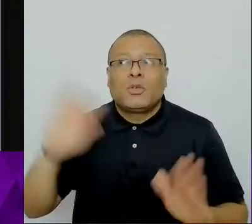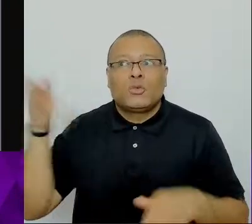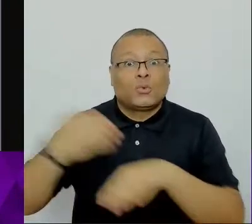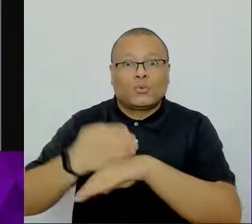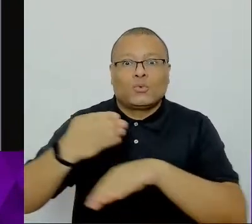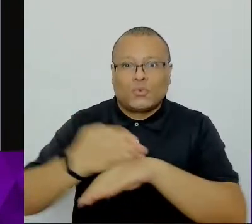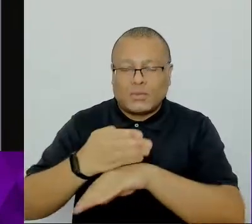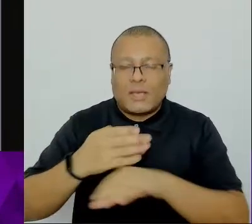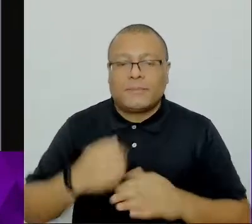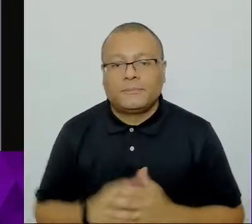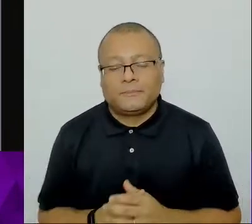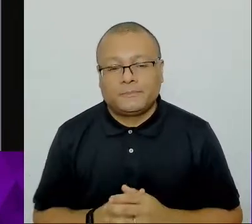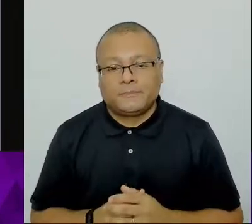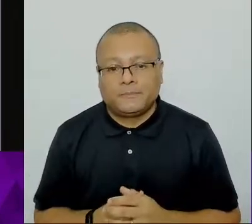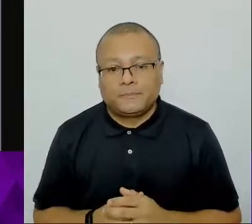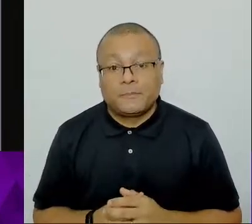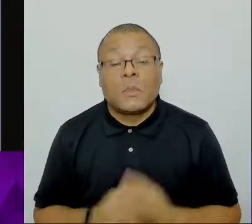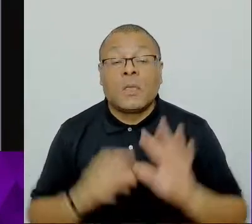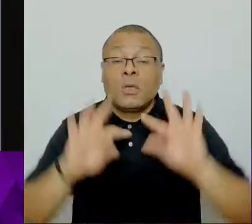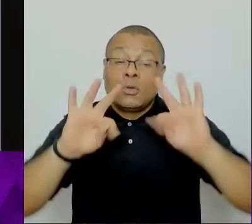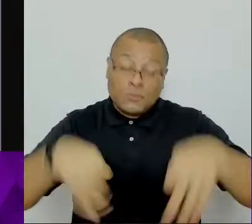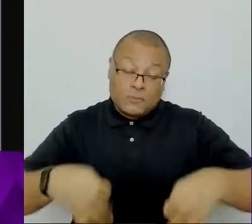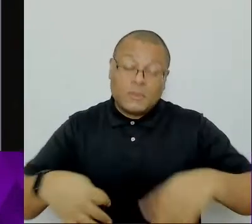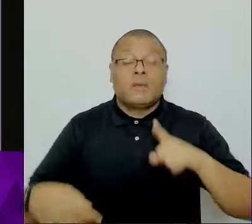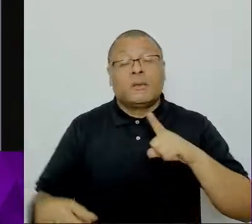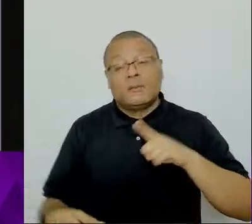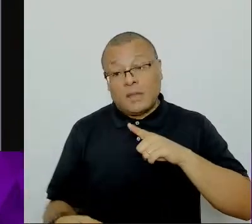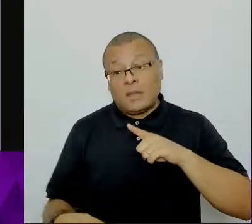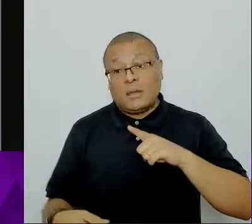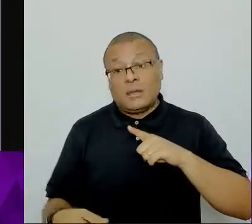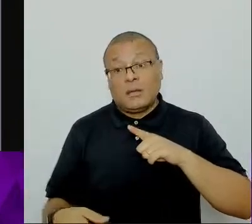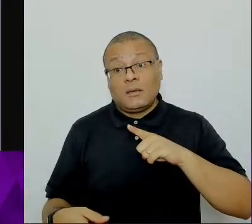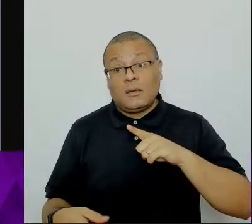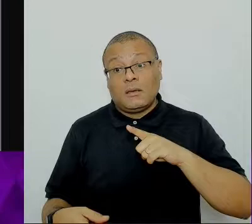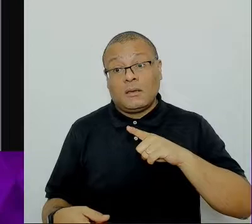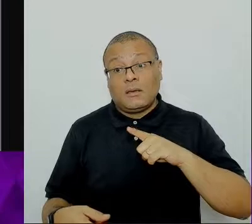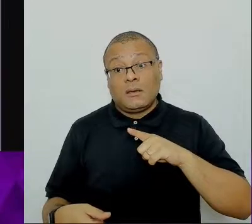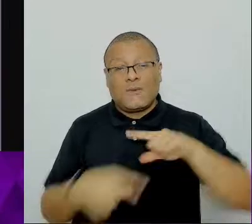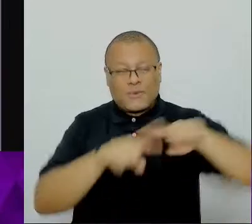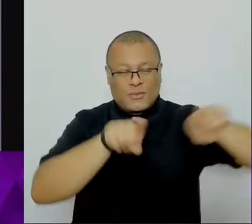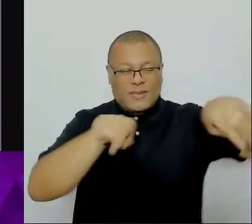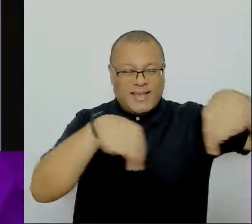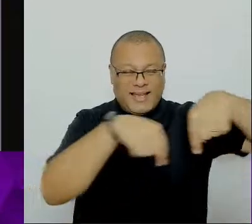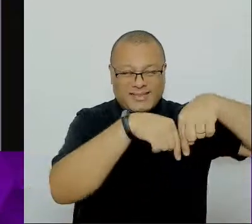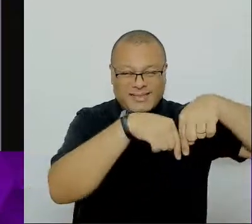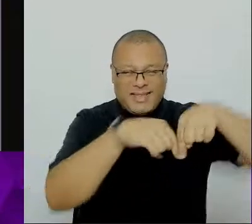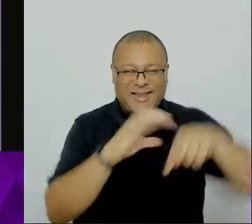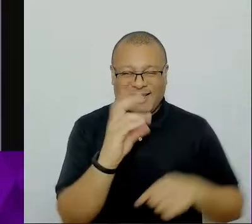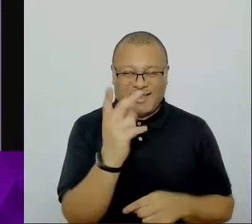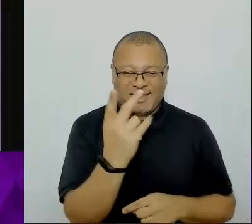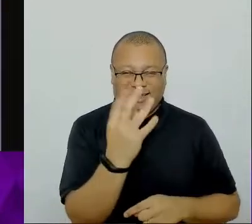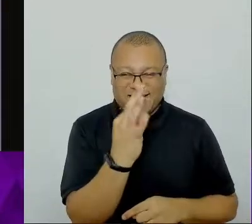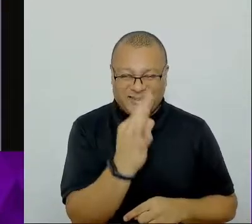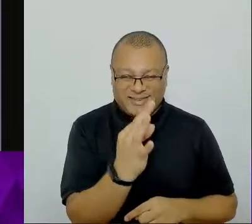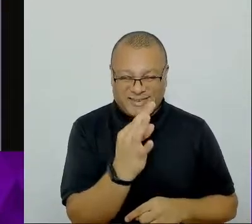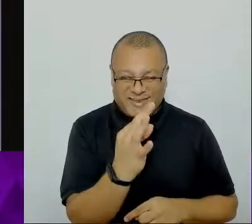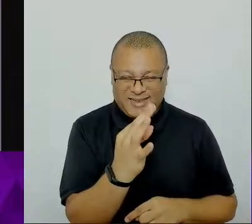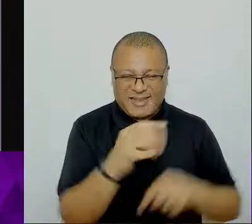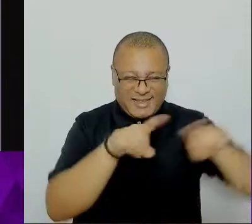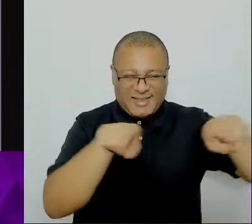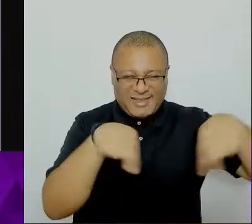essas soluções. Né? E aí no final a gente, eu vou pro chat com a sala, né,